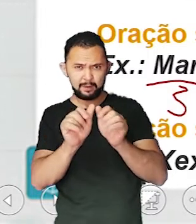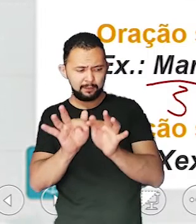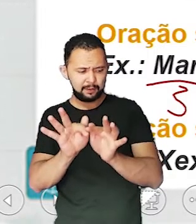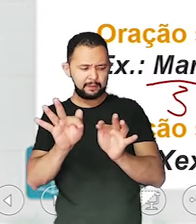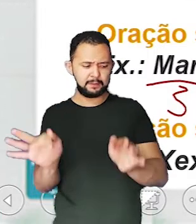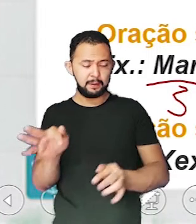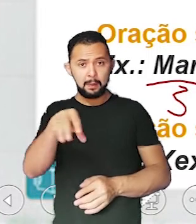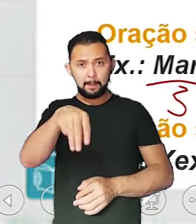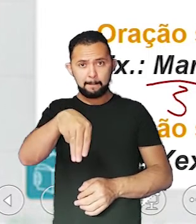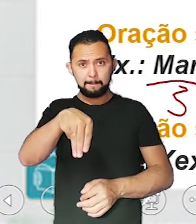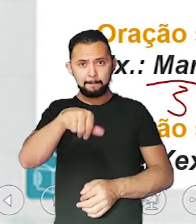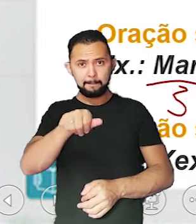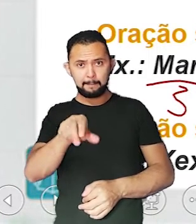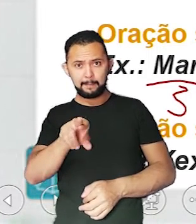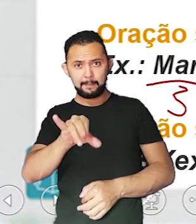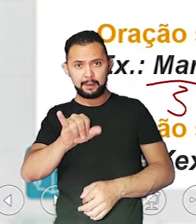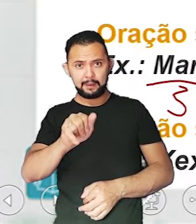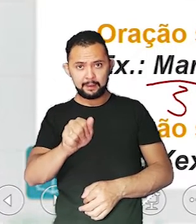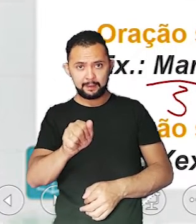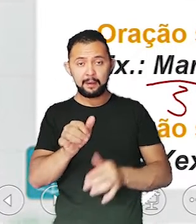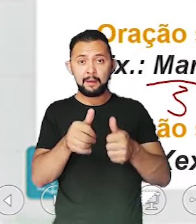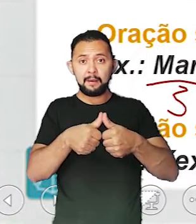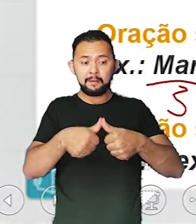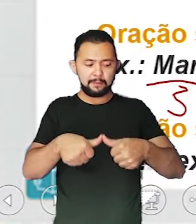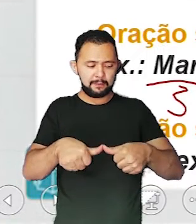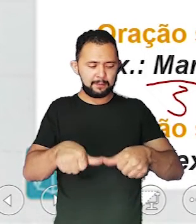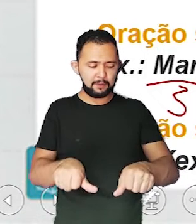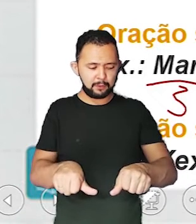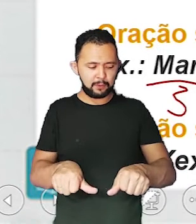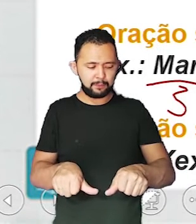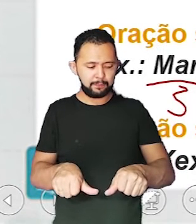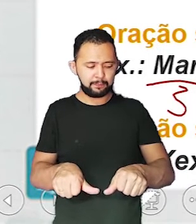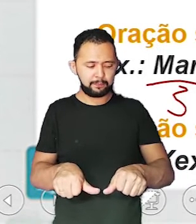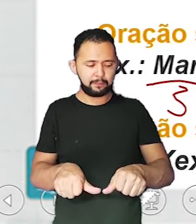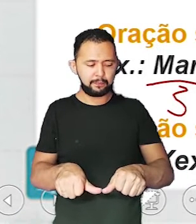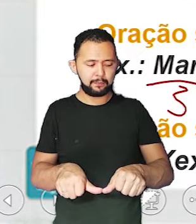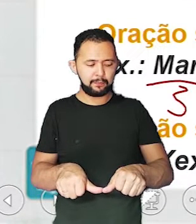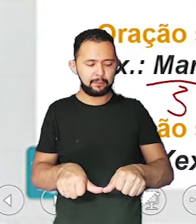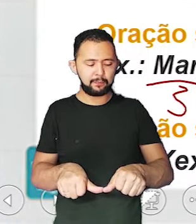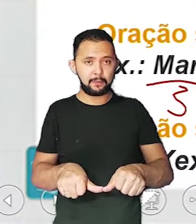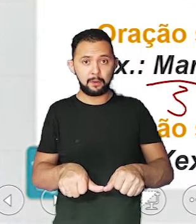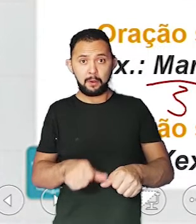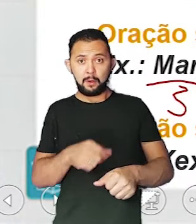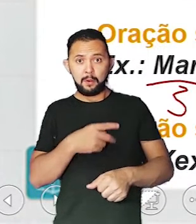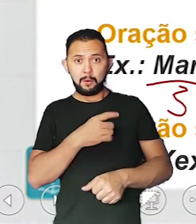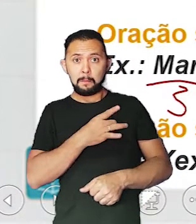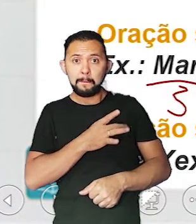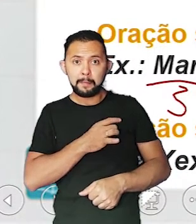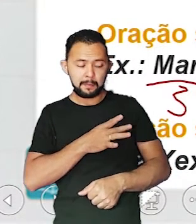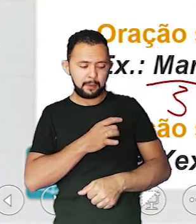temos o outro verbo, né? Fosse demitida, que é a locução verbal, né? Vou colocar assim como verbo, a locução